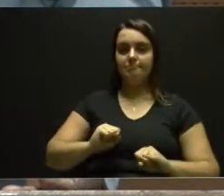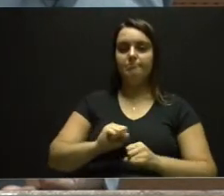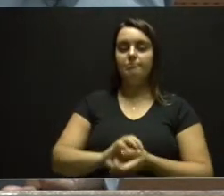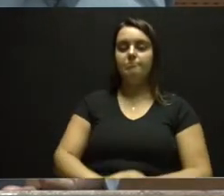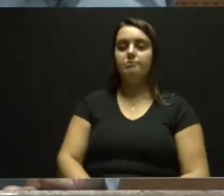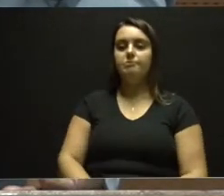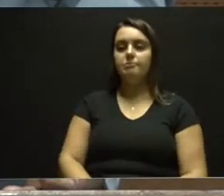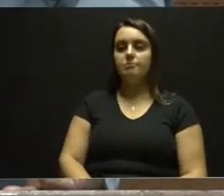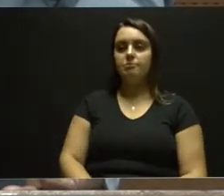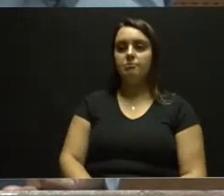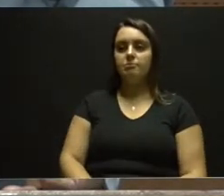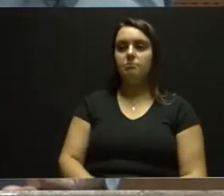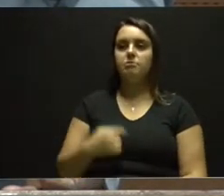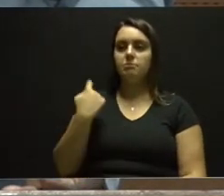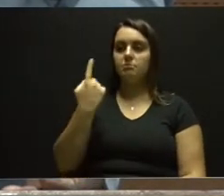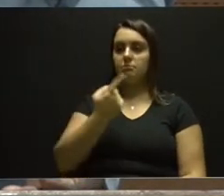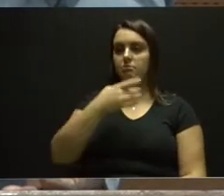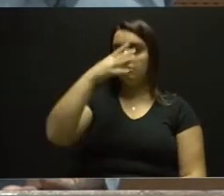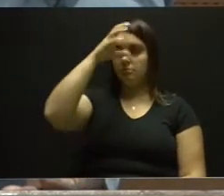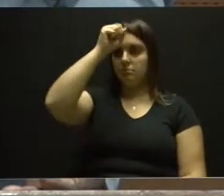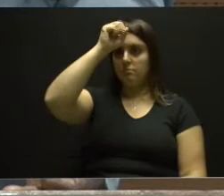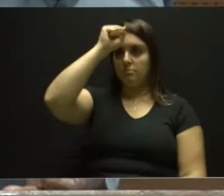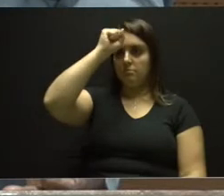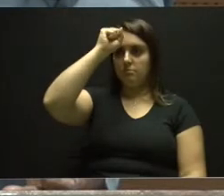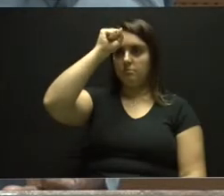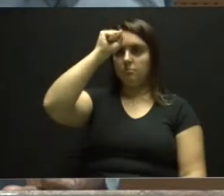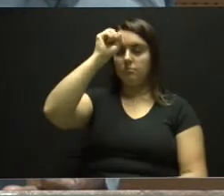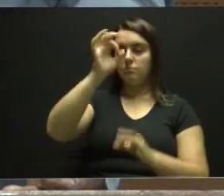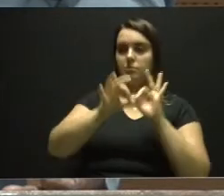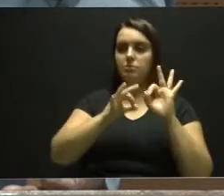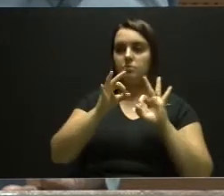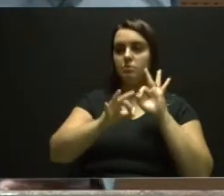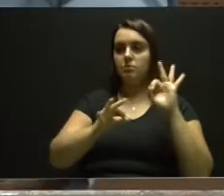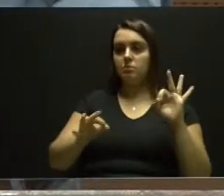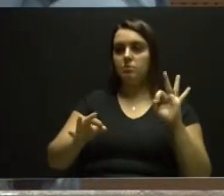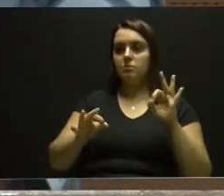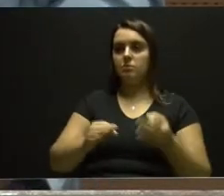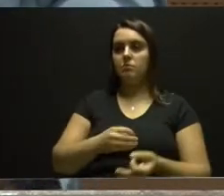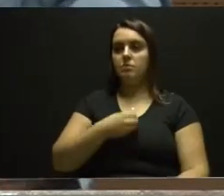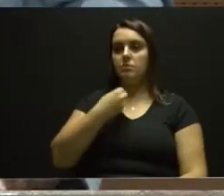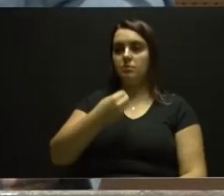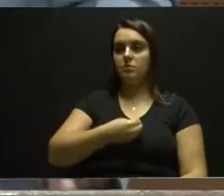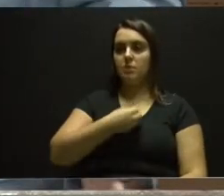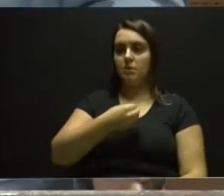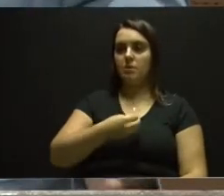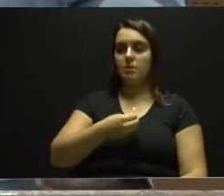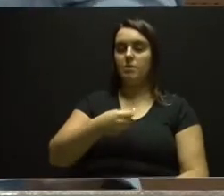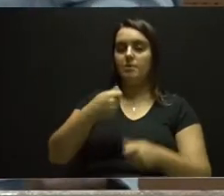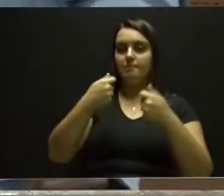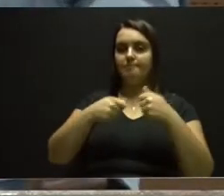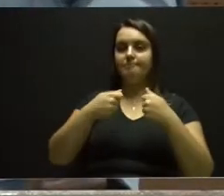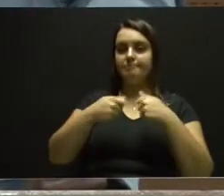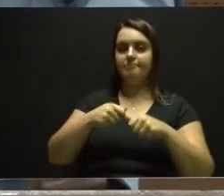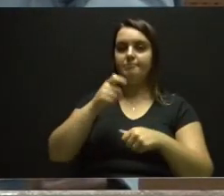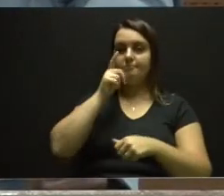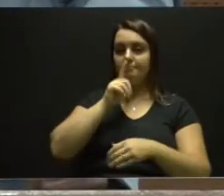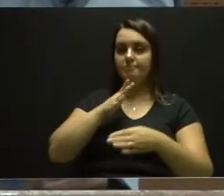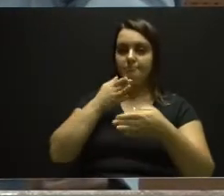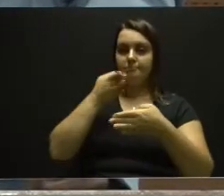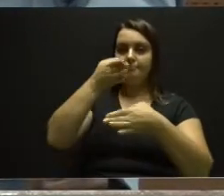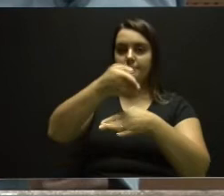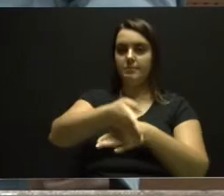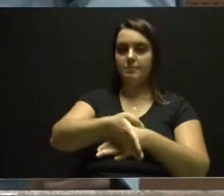nós aprendemos que uma longa caminhada preciso se dar o primeiro passo é